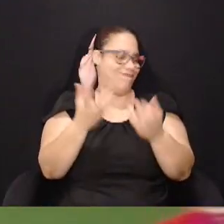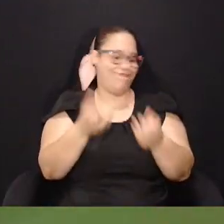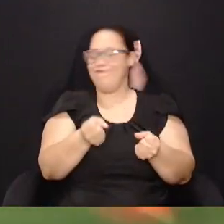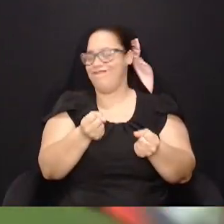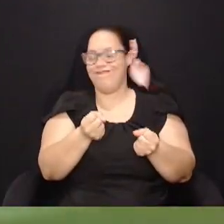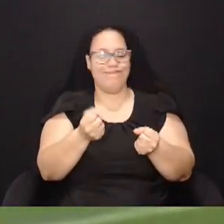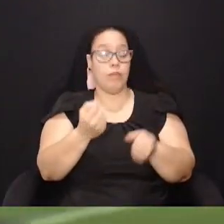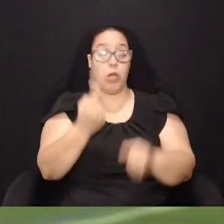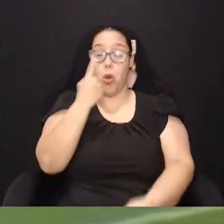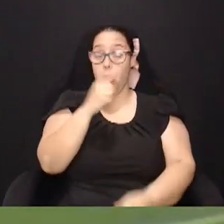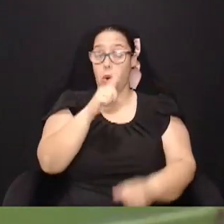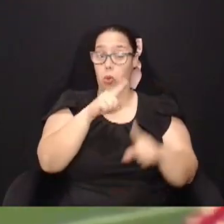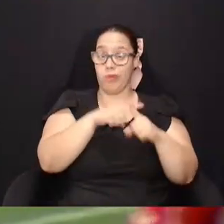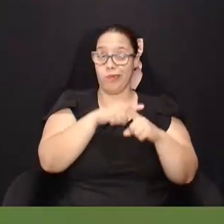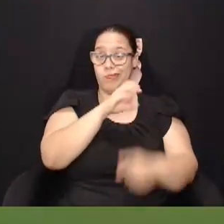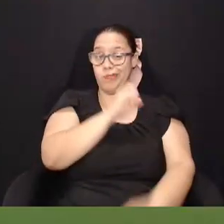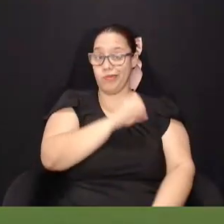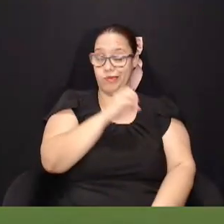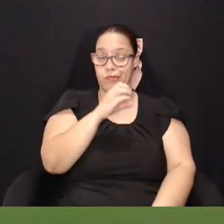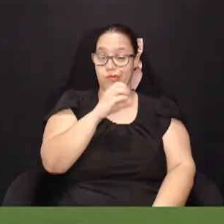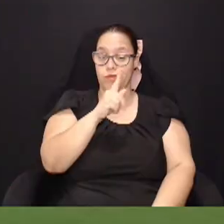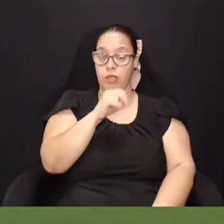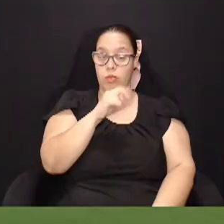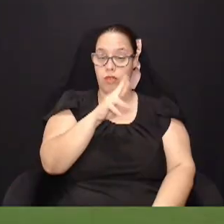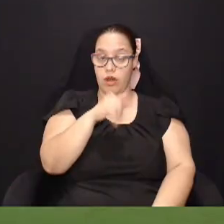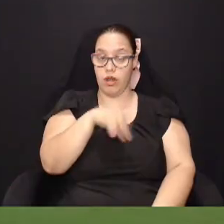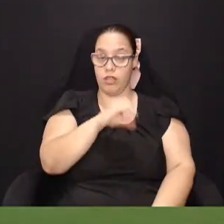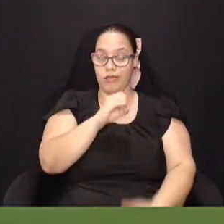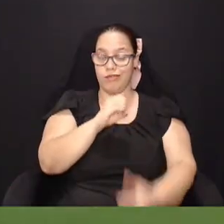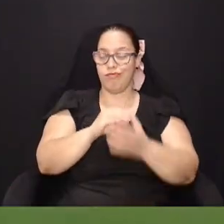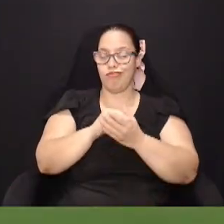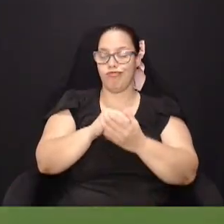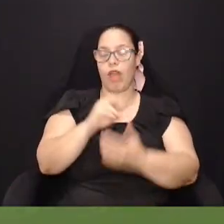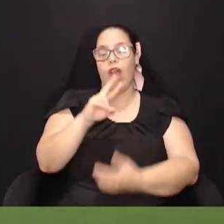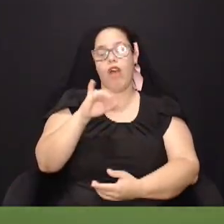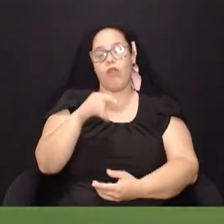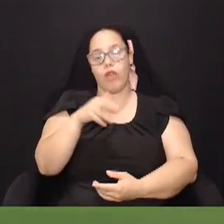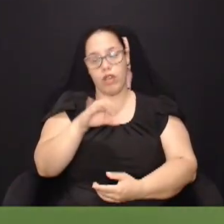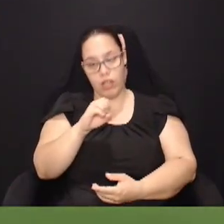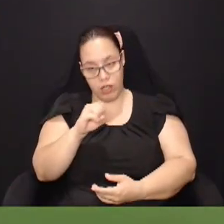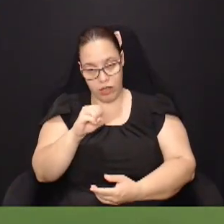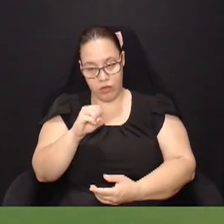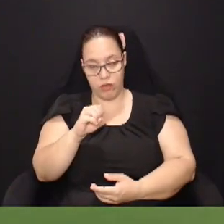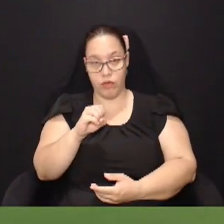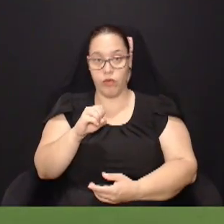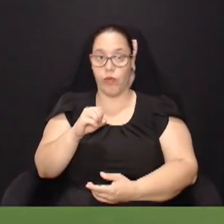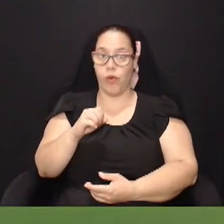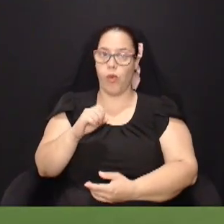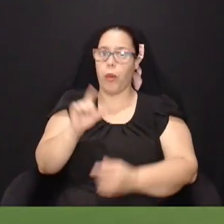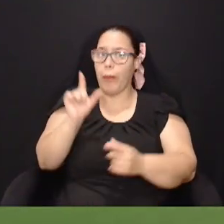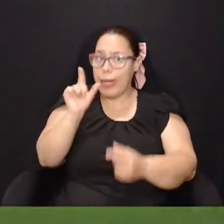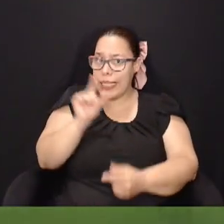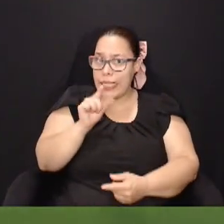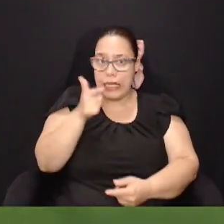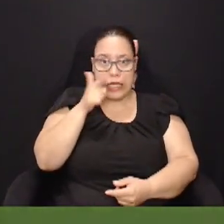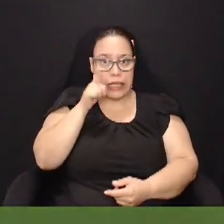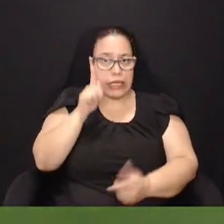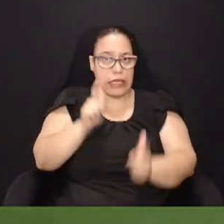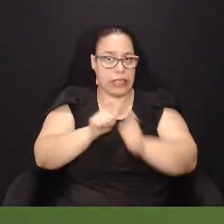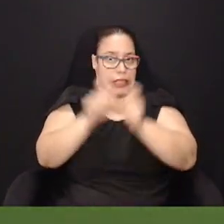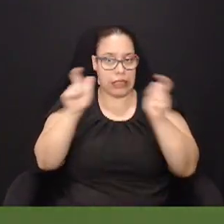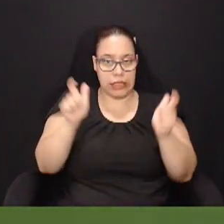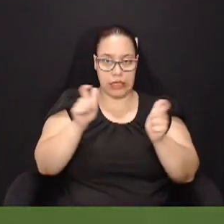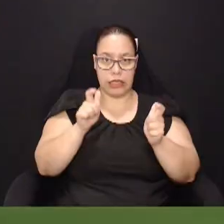1-0 capivariano. Vinícius Guedes da intermediária por pouco não ampliou.